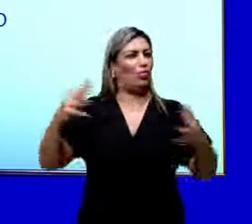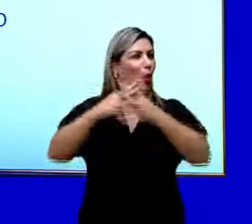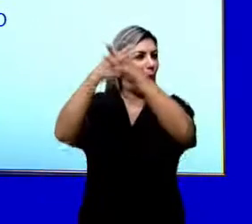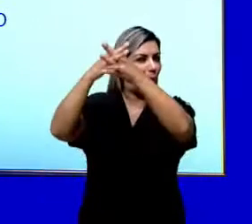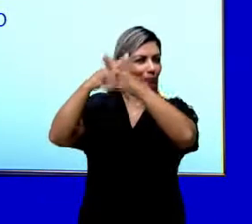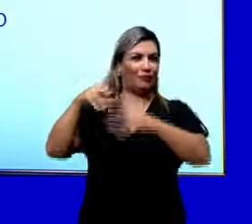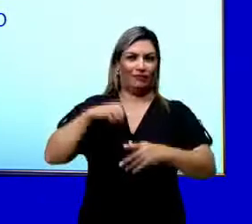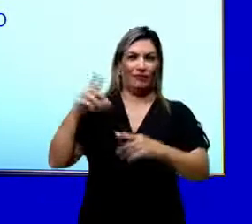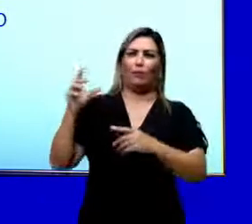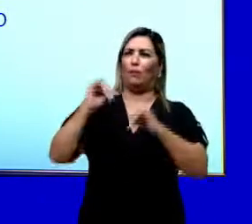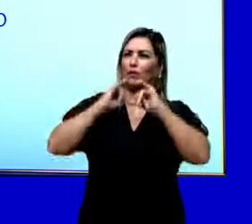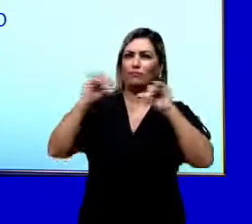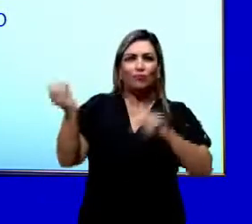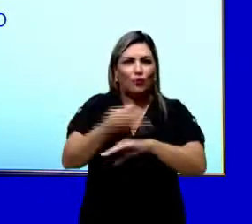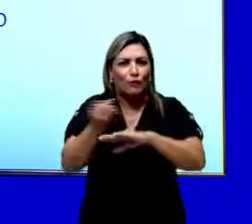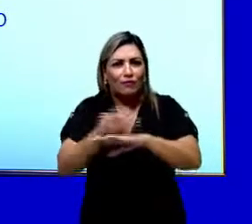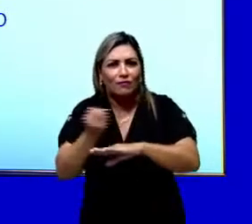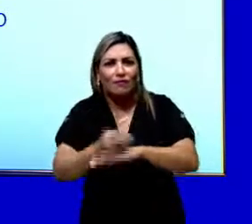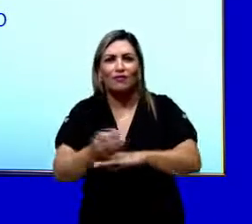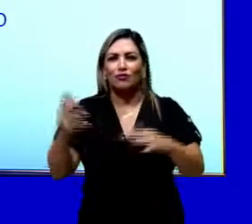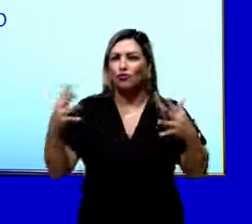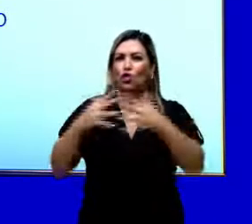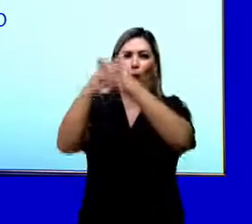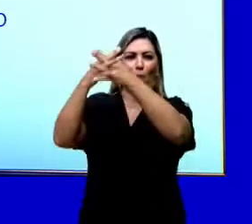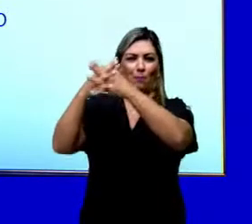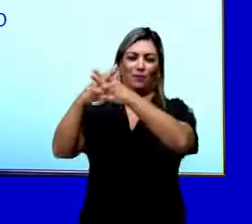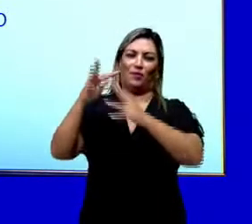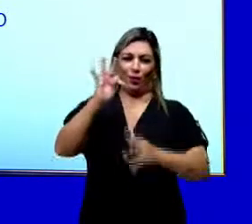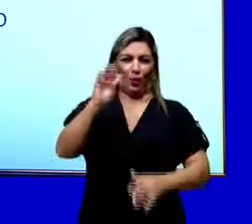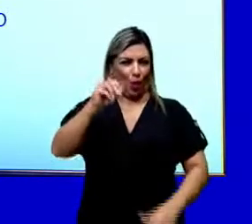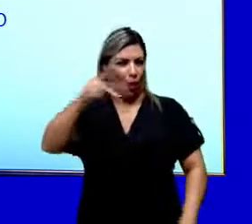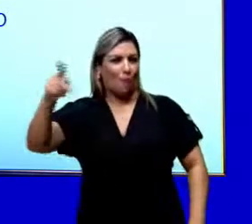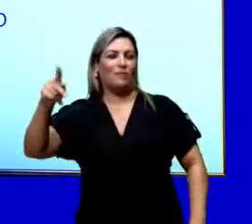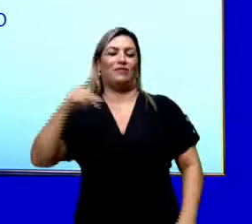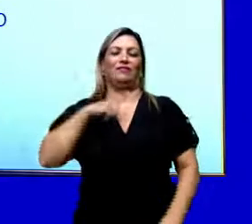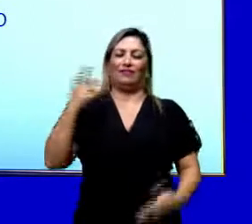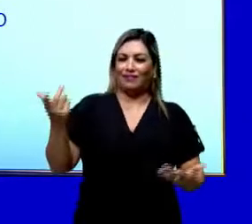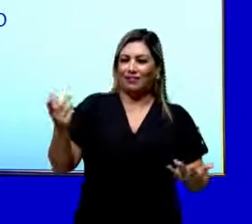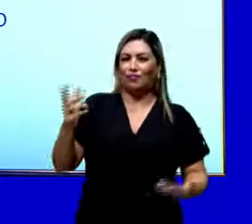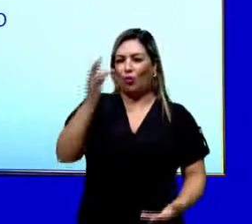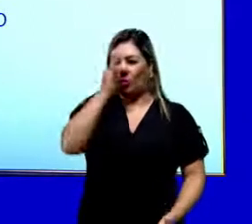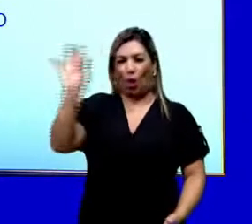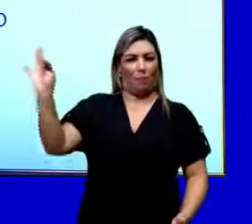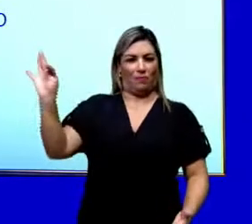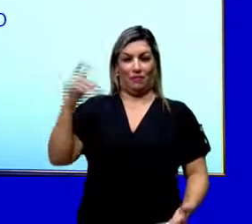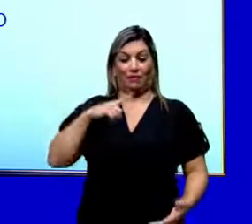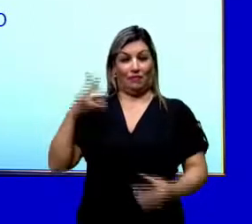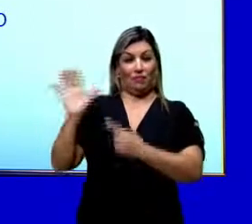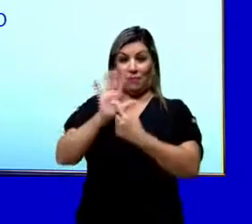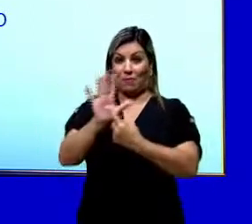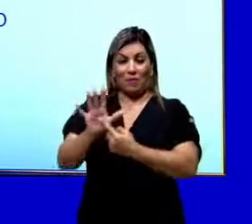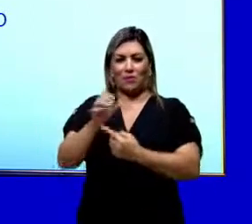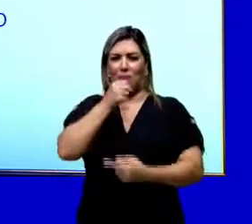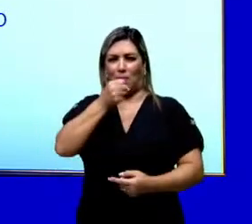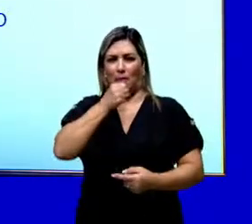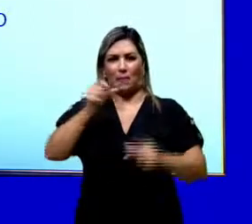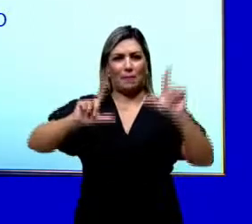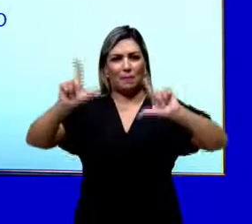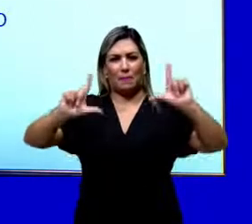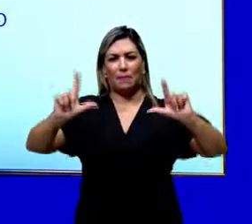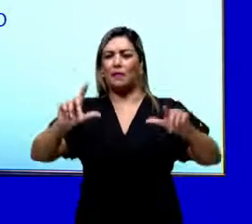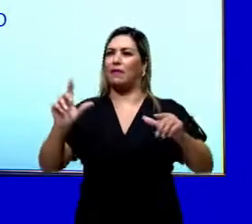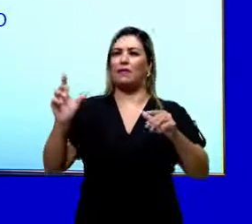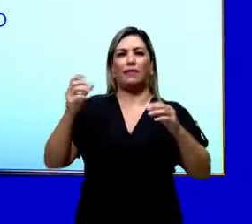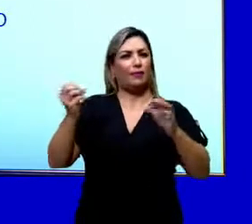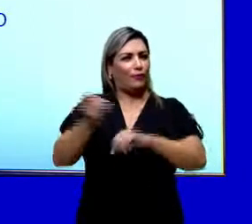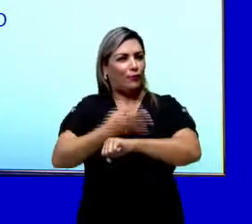que chega assim aquela novidade quentinha chegando ali geralmente eles fazem aquelas grandes manchetes né para poder expor